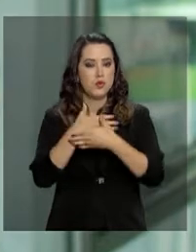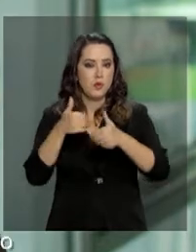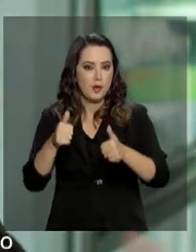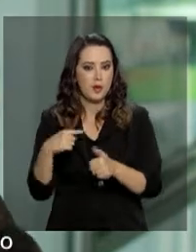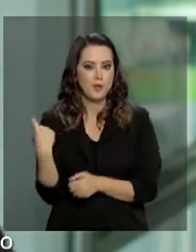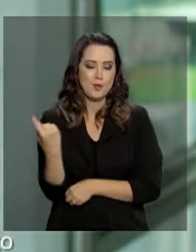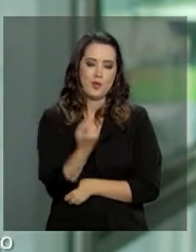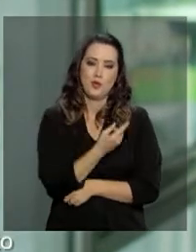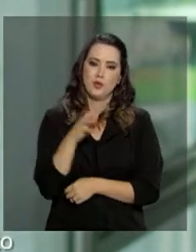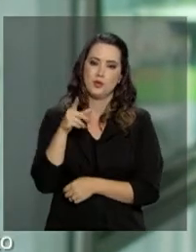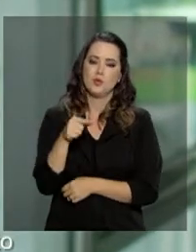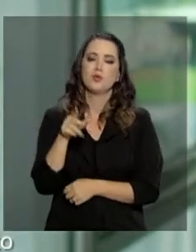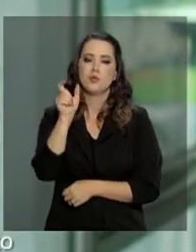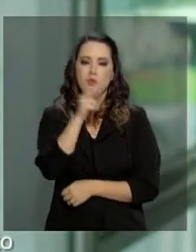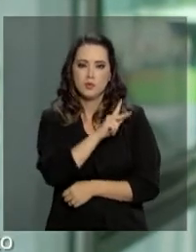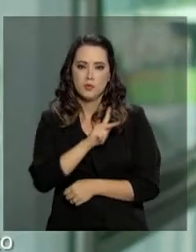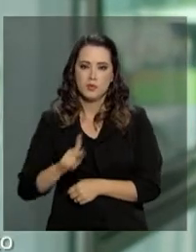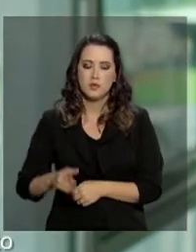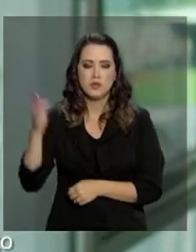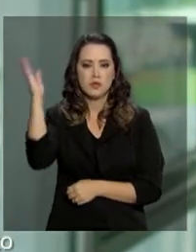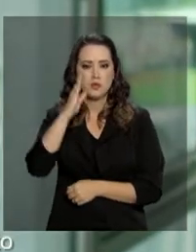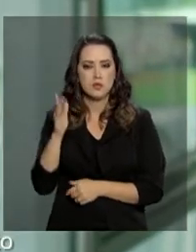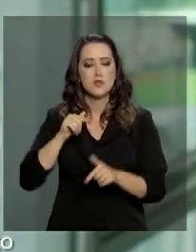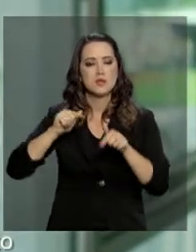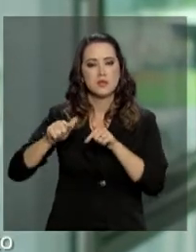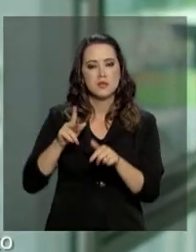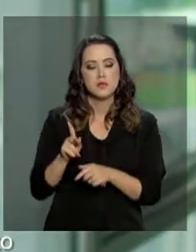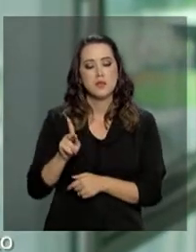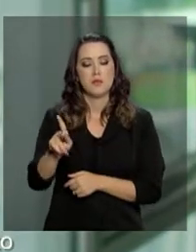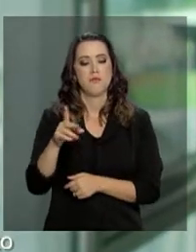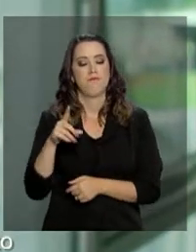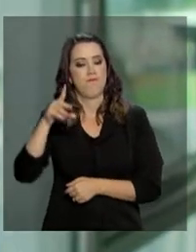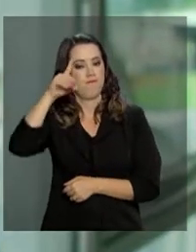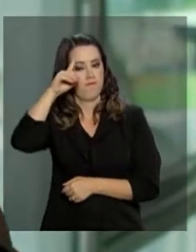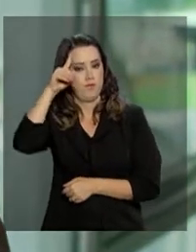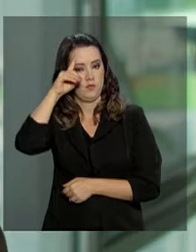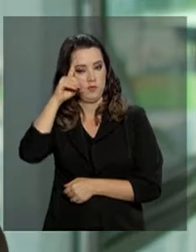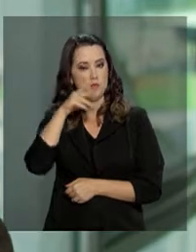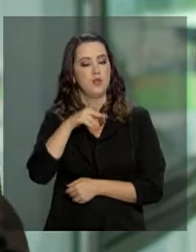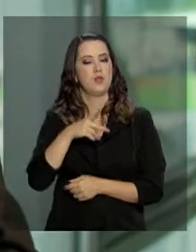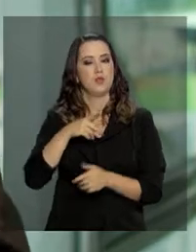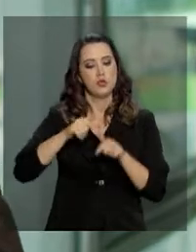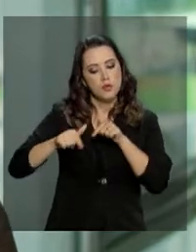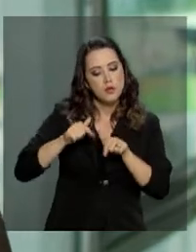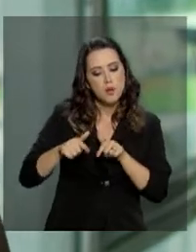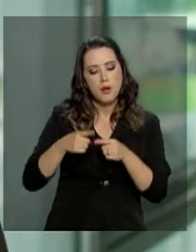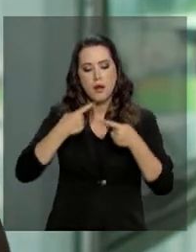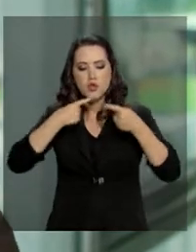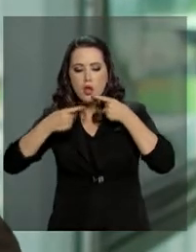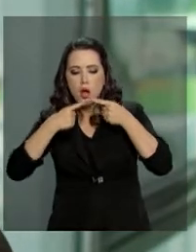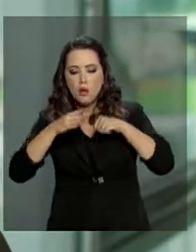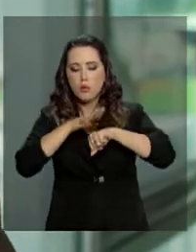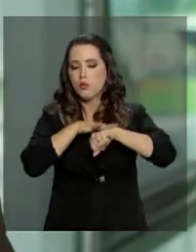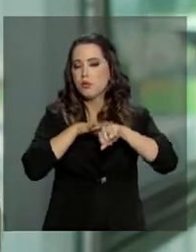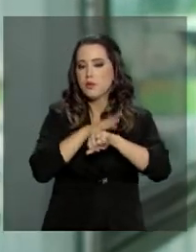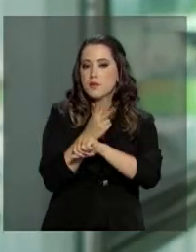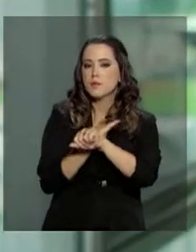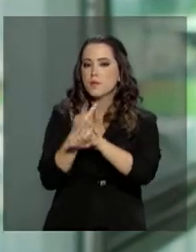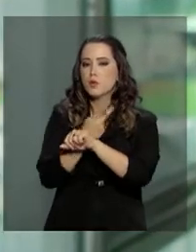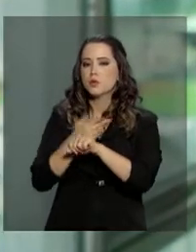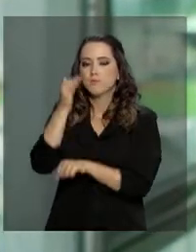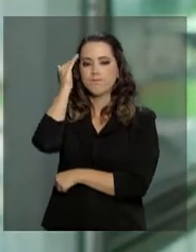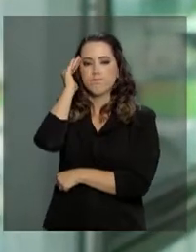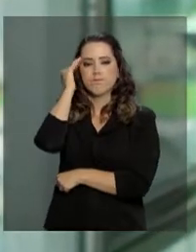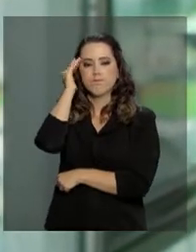todos. Sou presidente da República e exerci todos os dias do meu mandato o diálogo, a conversa e busquei o